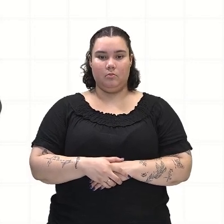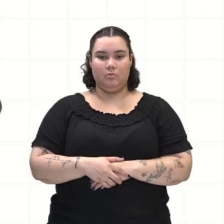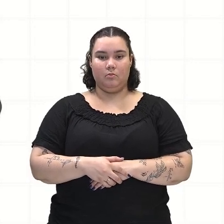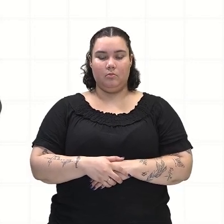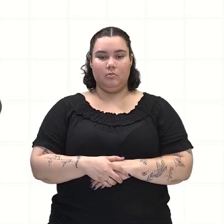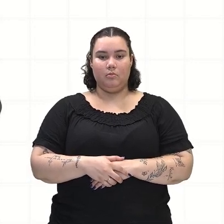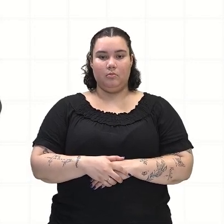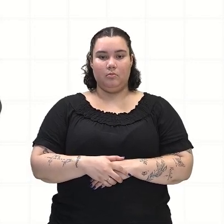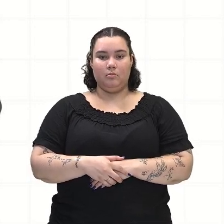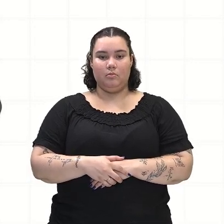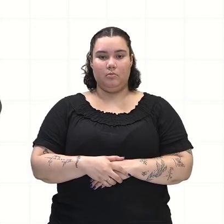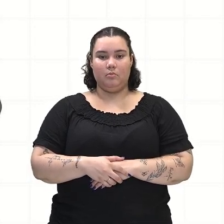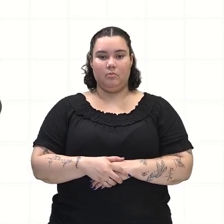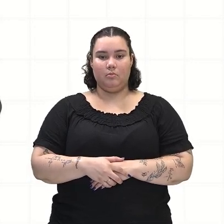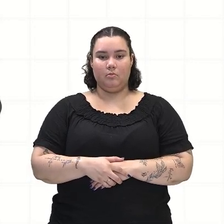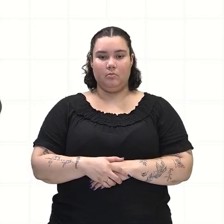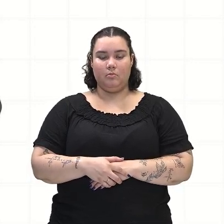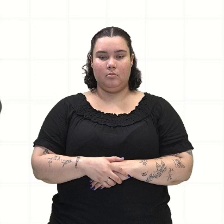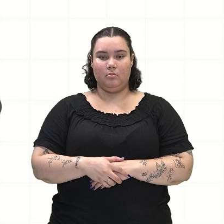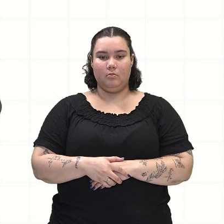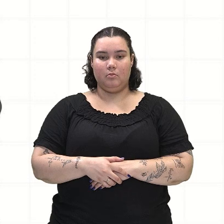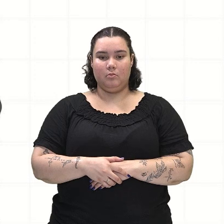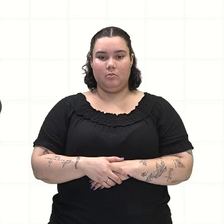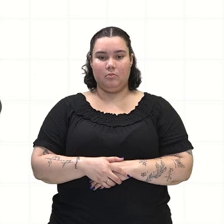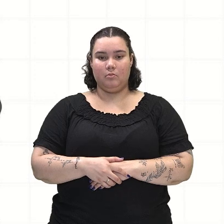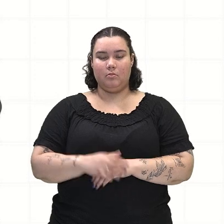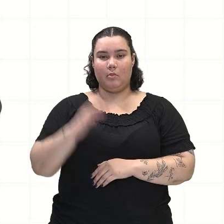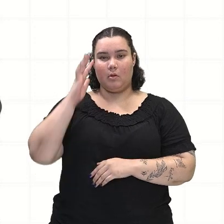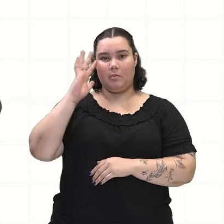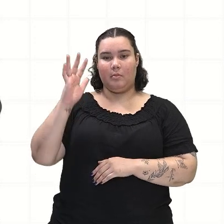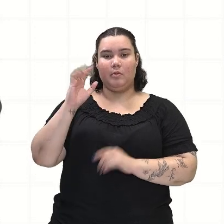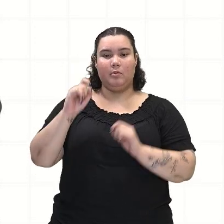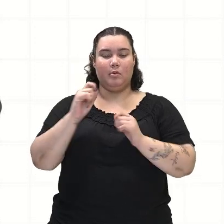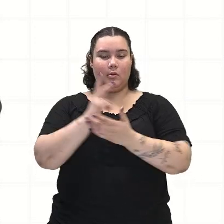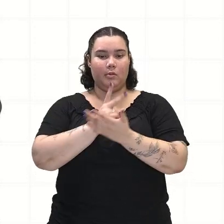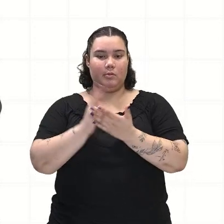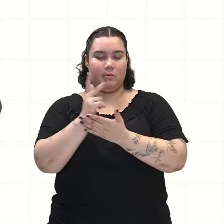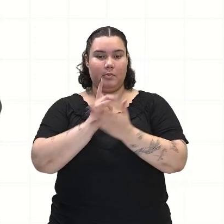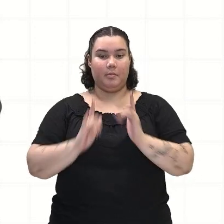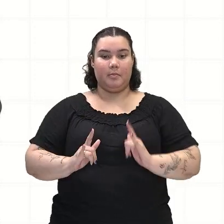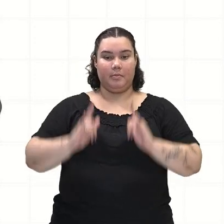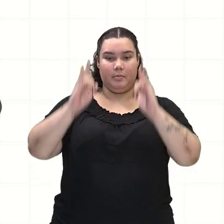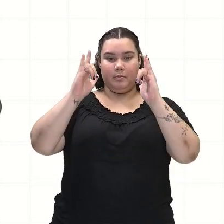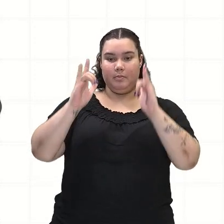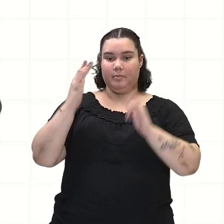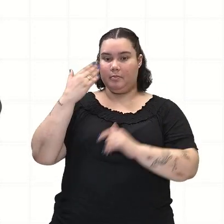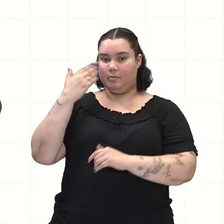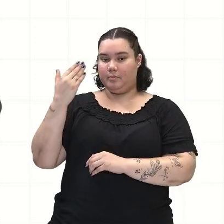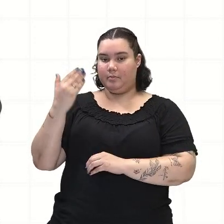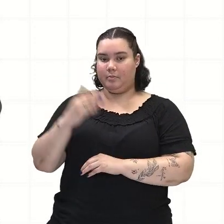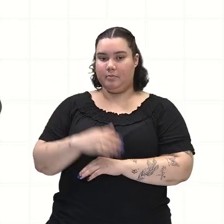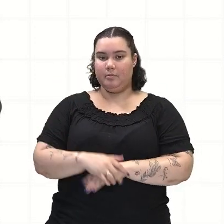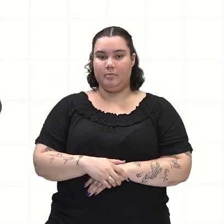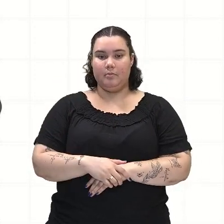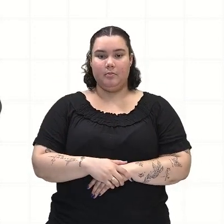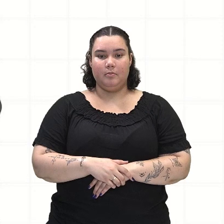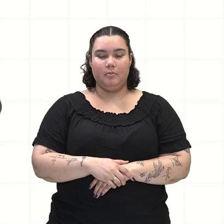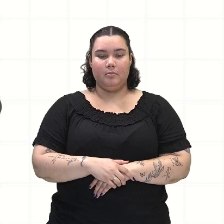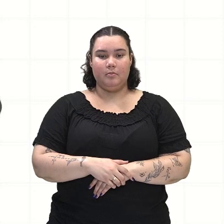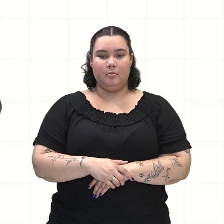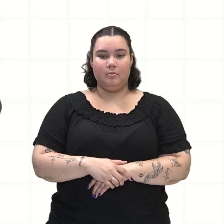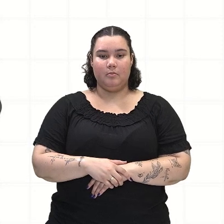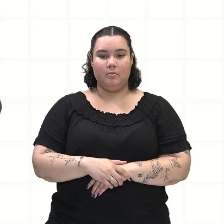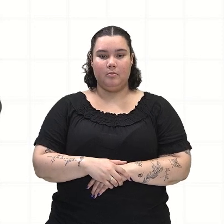desenhar. Então, nosso prédio aqui, imagina, que seja mais ou menos isso,